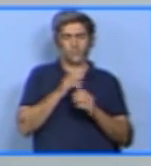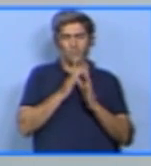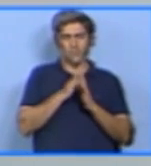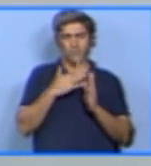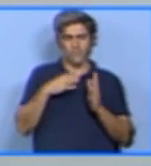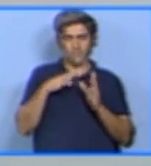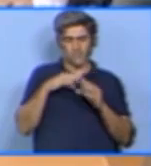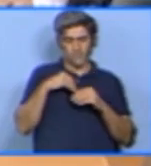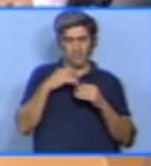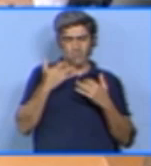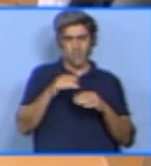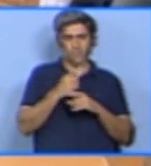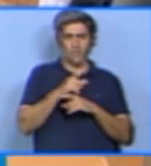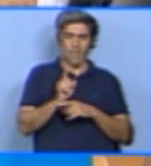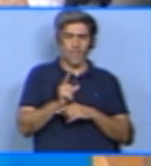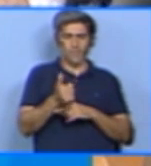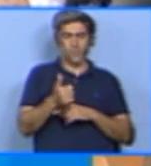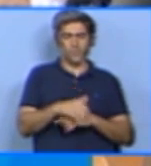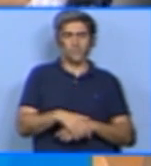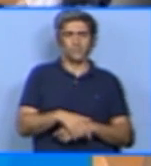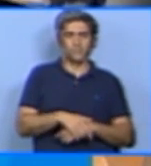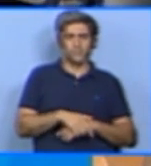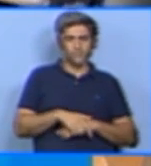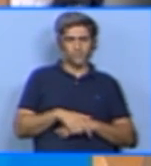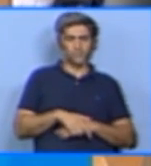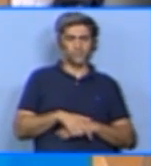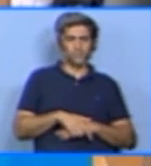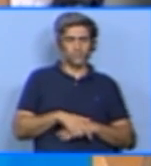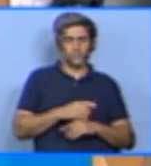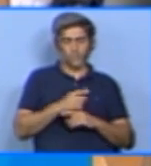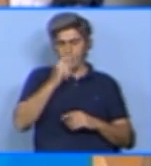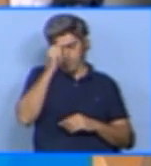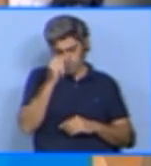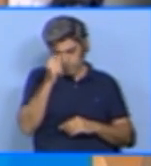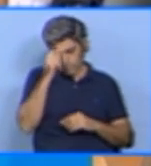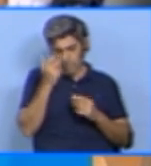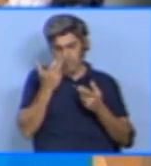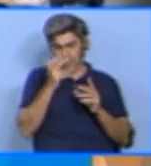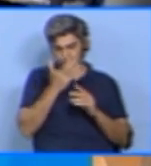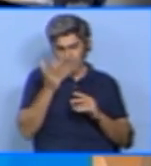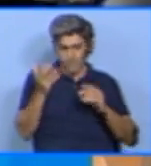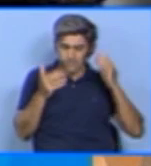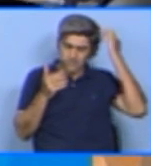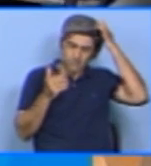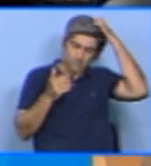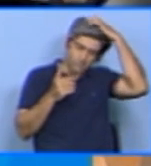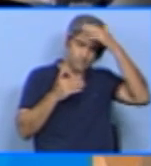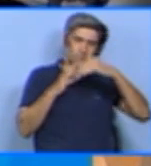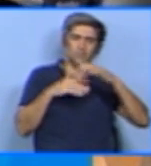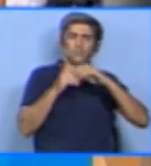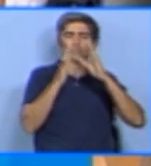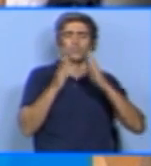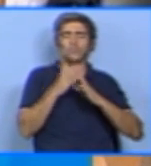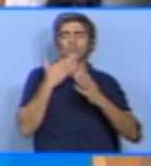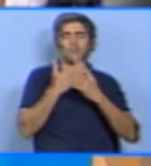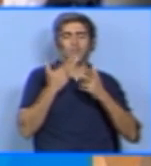o mal precisamente porque é bom. Exatamente, porque respeita, por outro lado, a liberdade. E faz tudo porque esta liberdade se torne cada vez